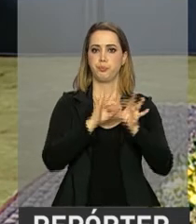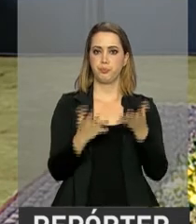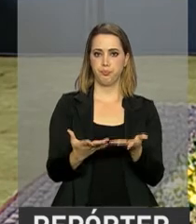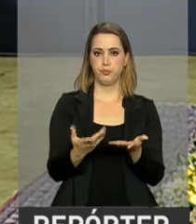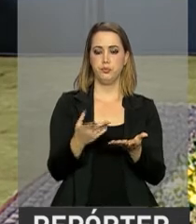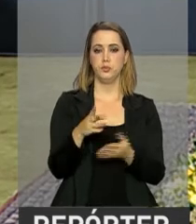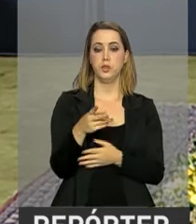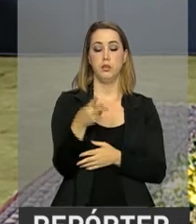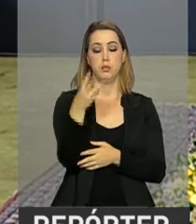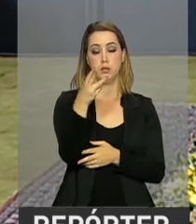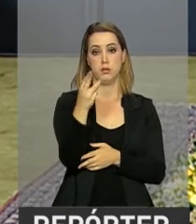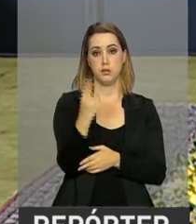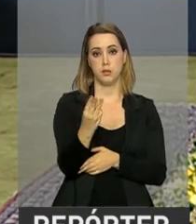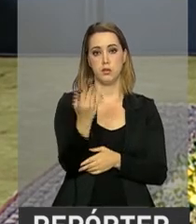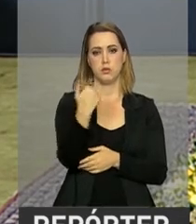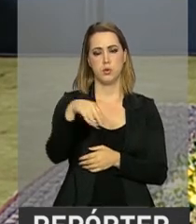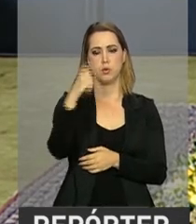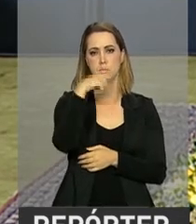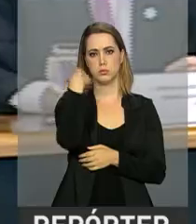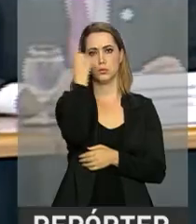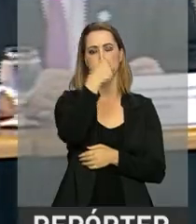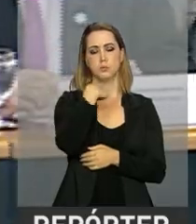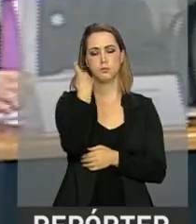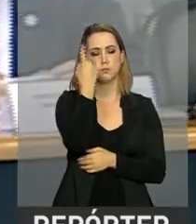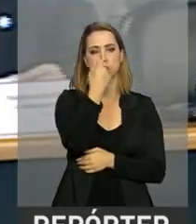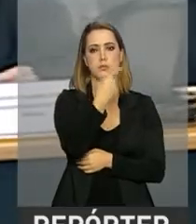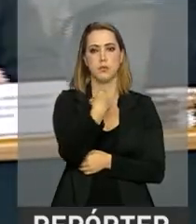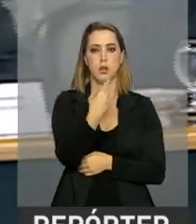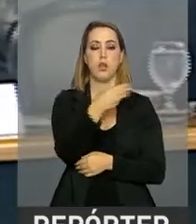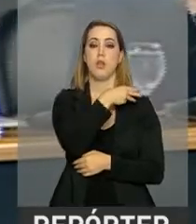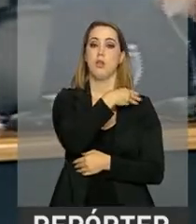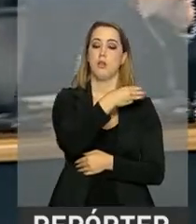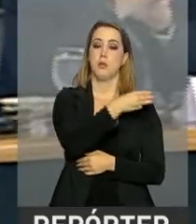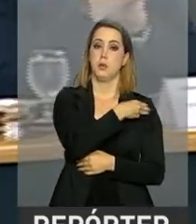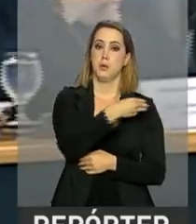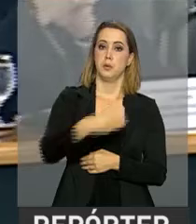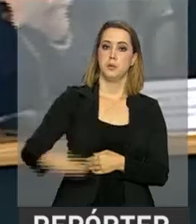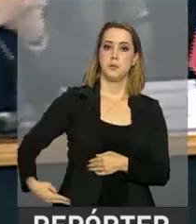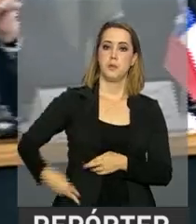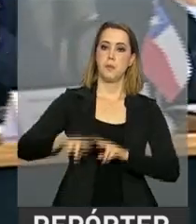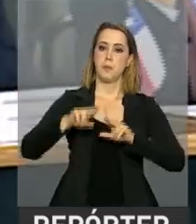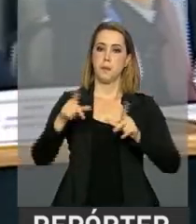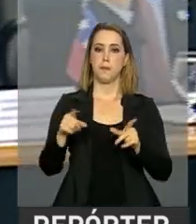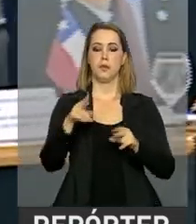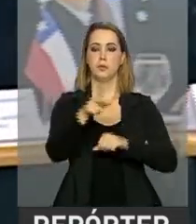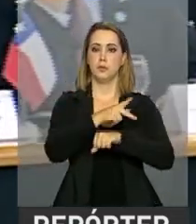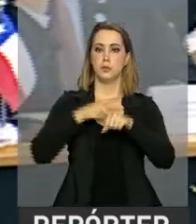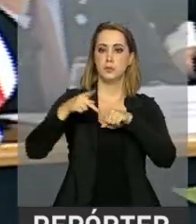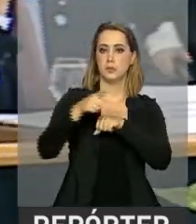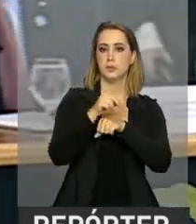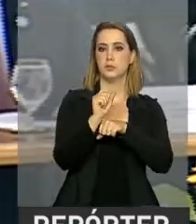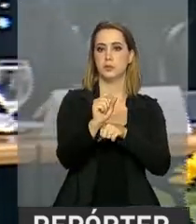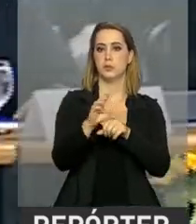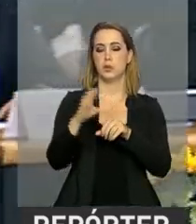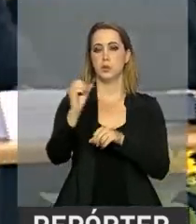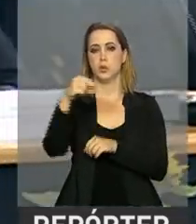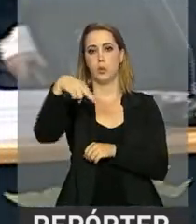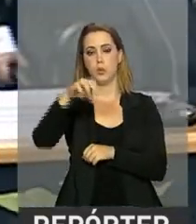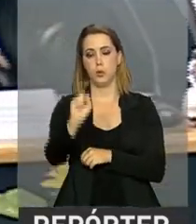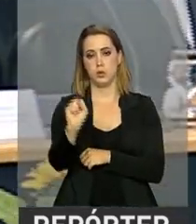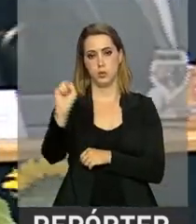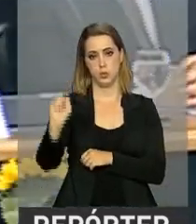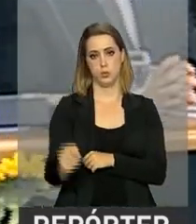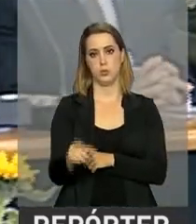Durante cerca de 3 horas e meia, os ministros dos países que integram o Cone Sul, formado por Brasil, Argentina, Bolívia, Chile, Paraguai e